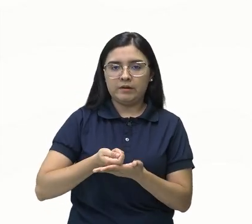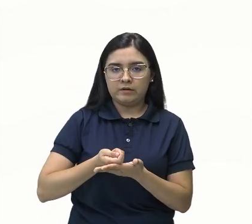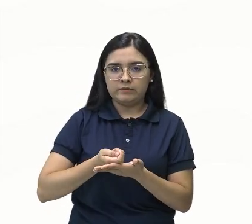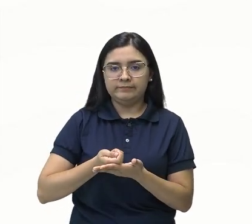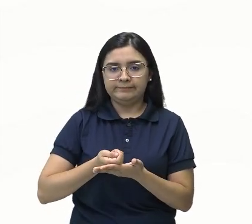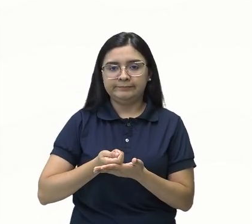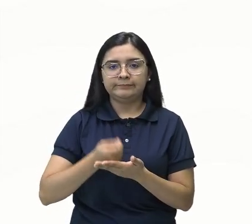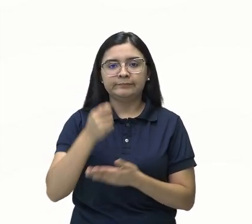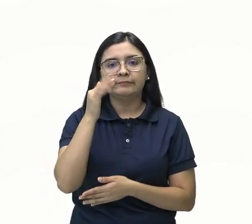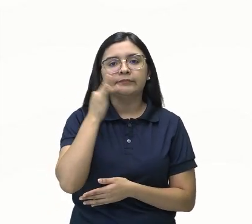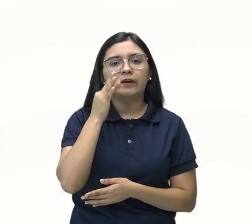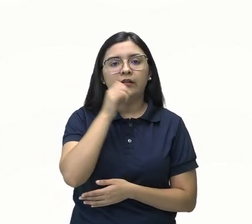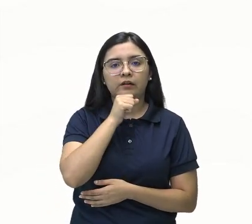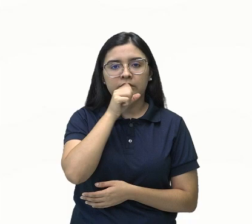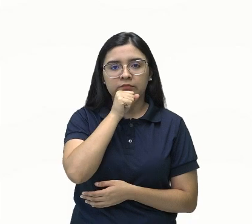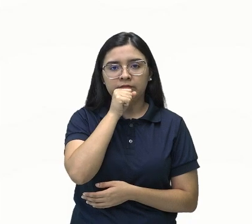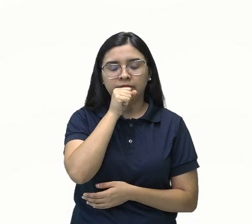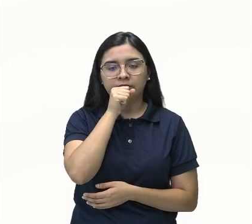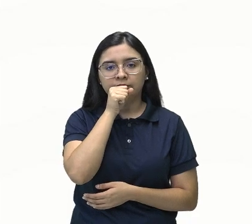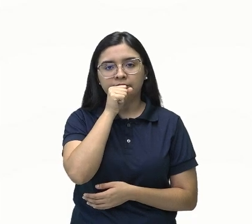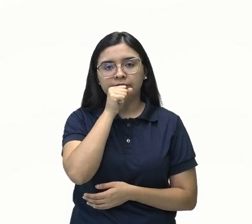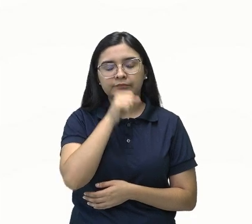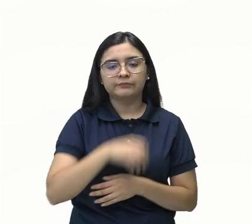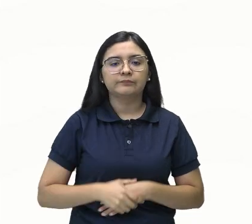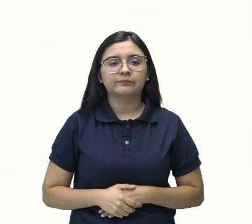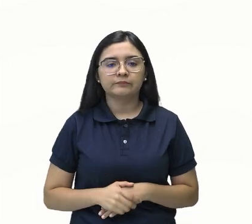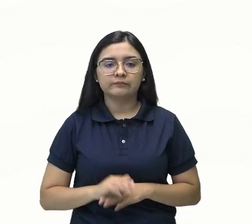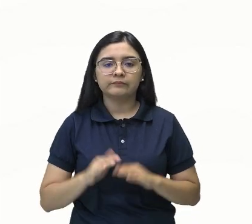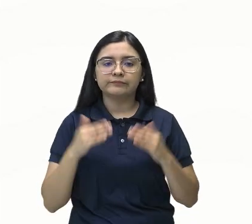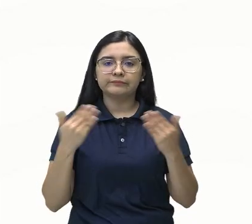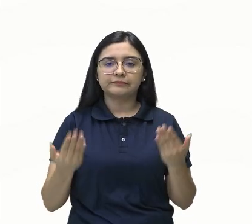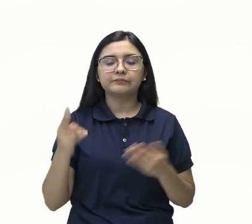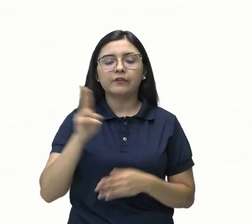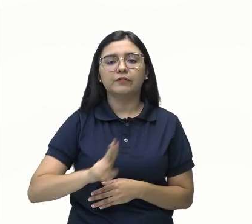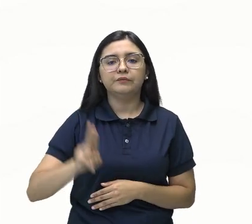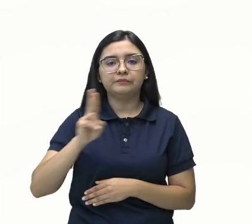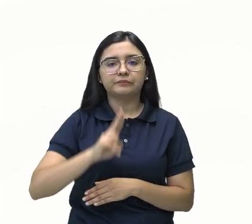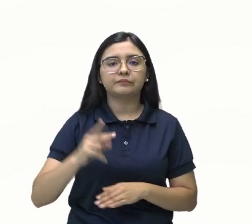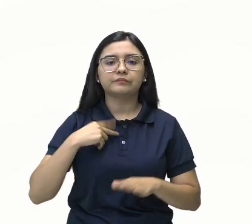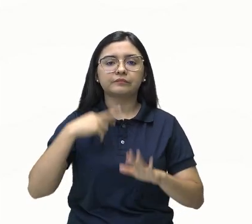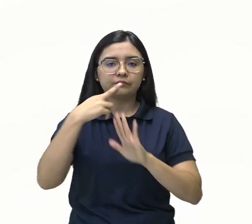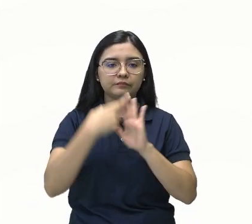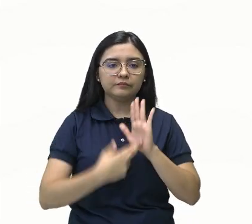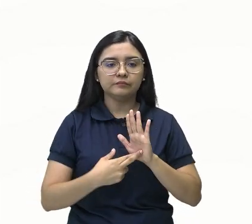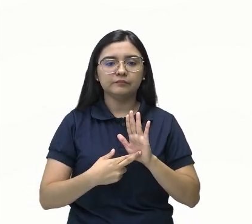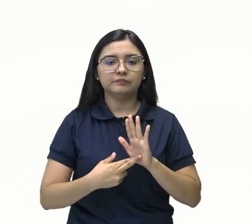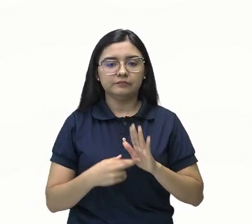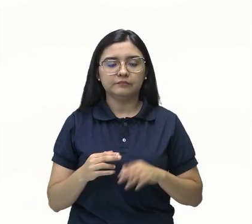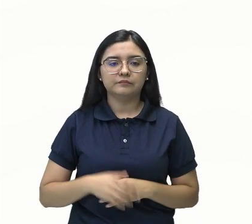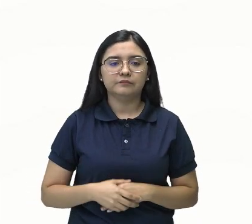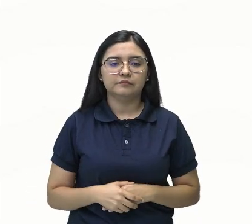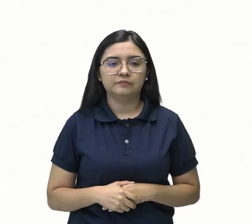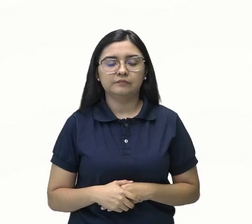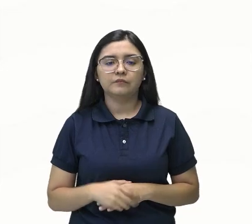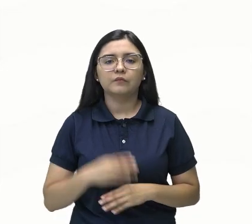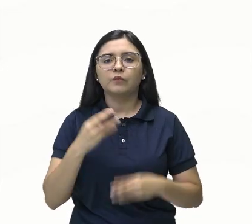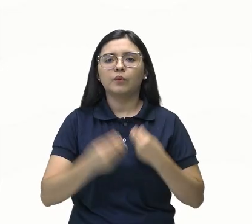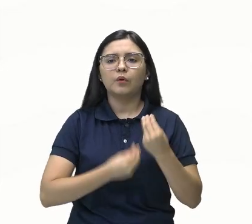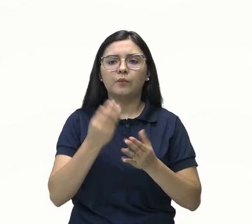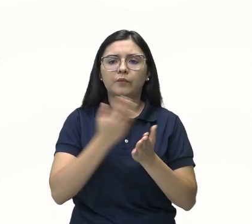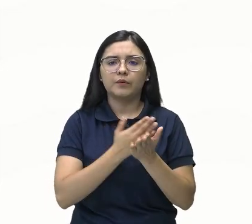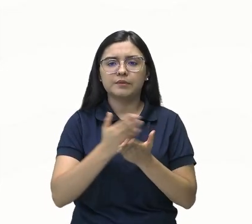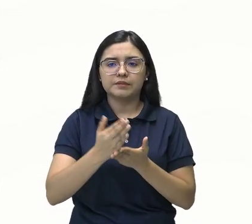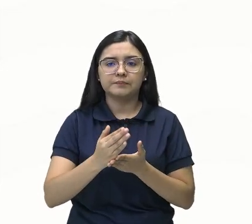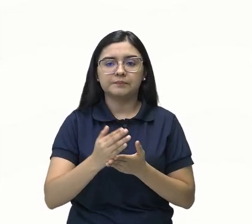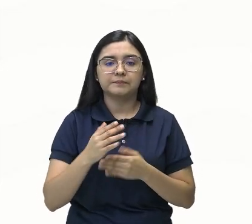valor pago por Pedro. Então, vamos aí utilizar a nossa regra de 3. Como é que a gente vai